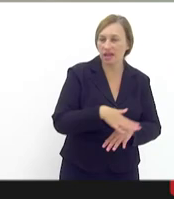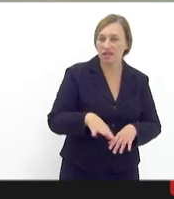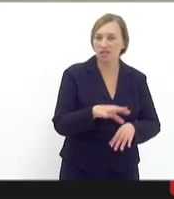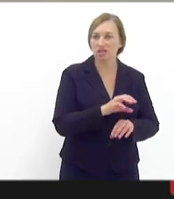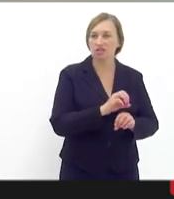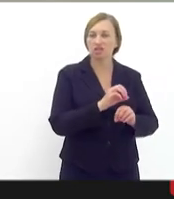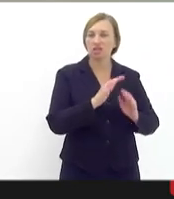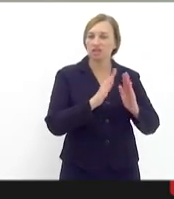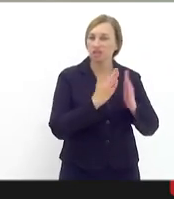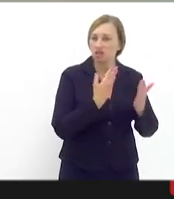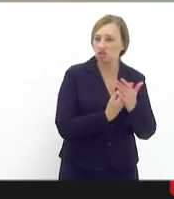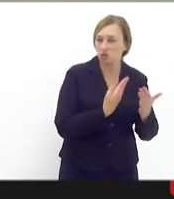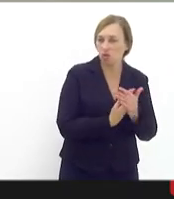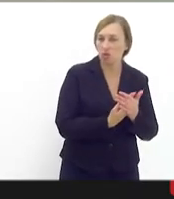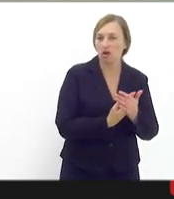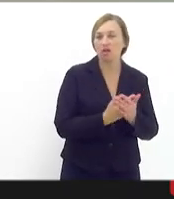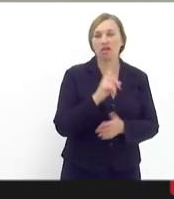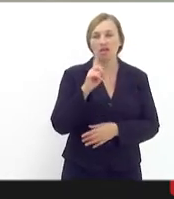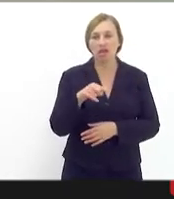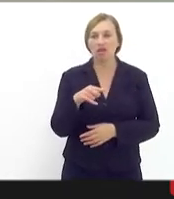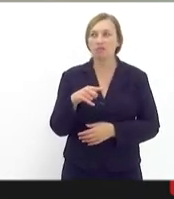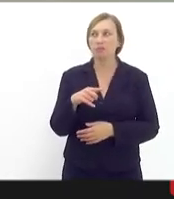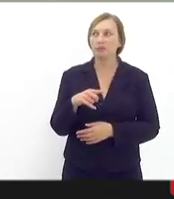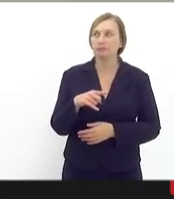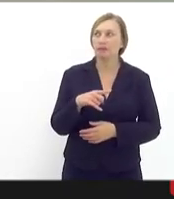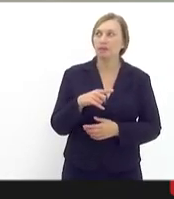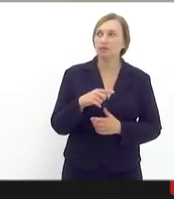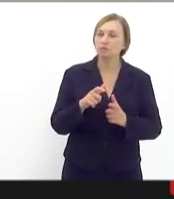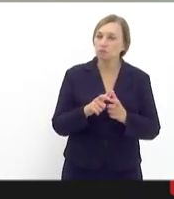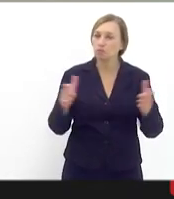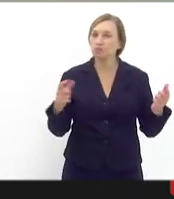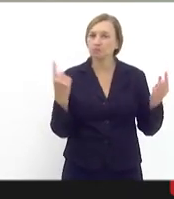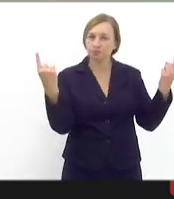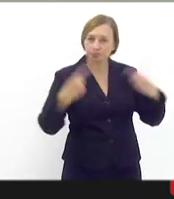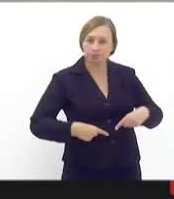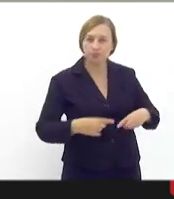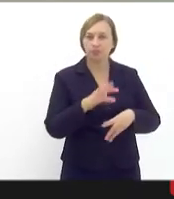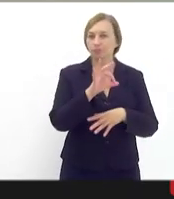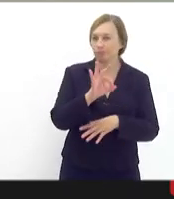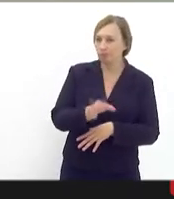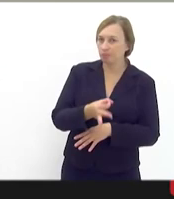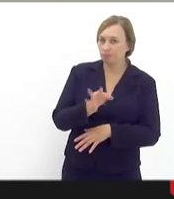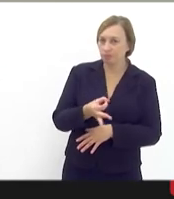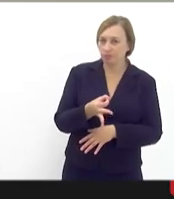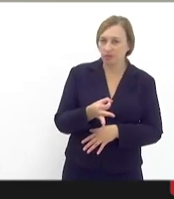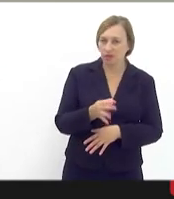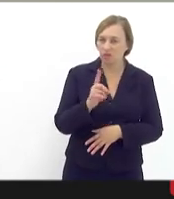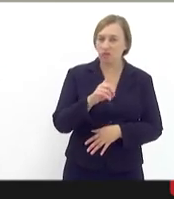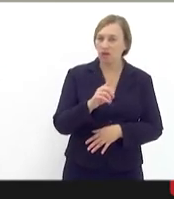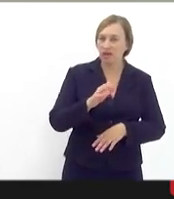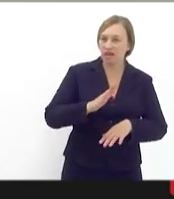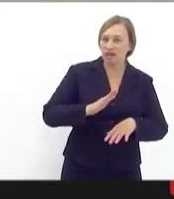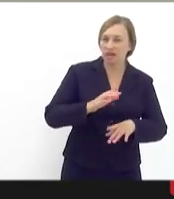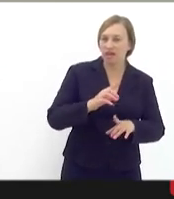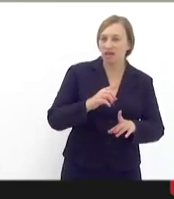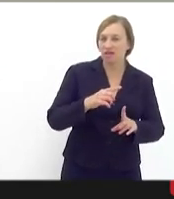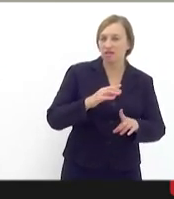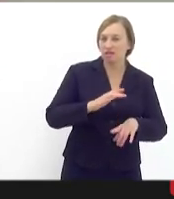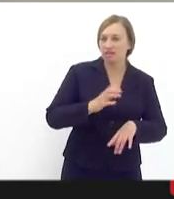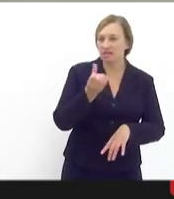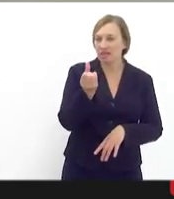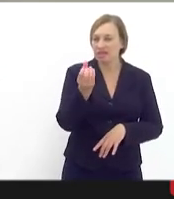fora da escola. E é algo que eu acho que a gente tem um grande desafio, que é justamente, não é mais o 60+, é a